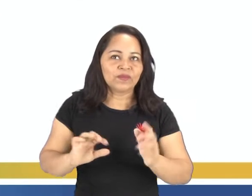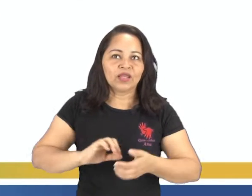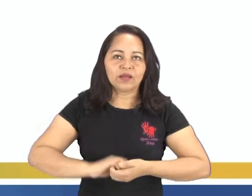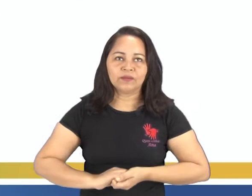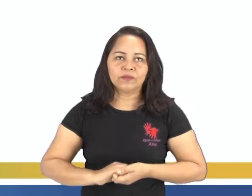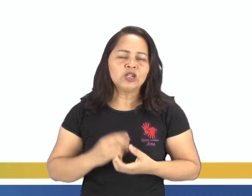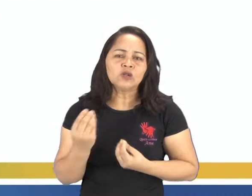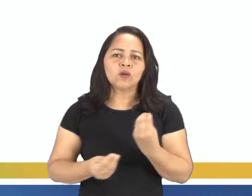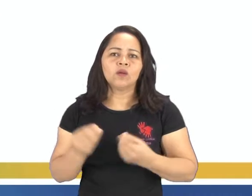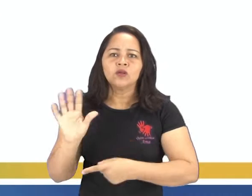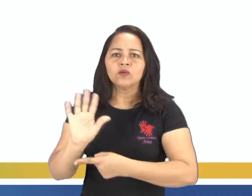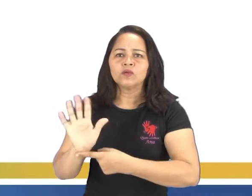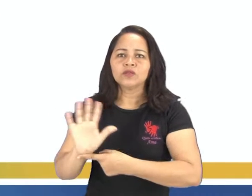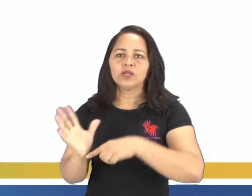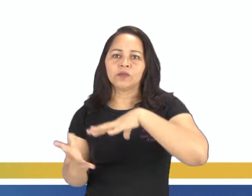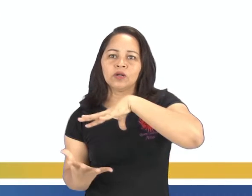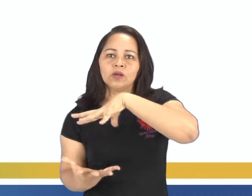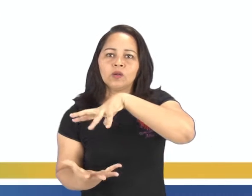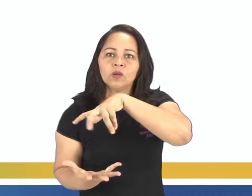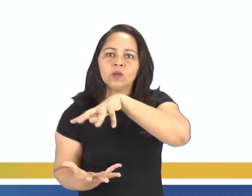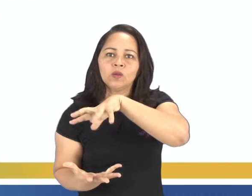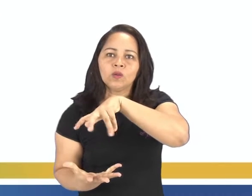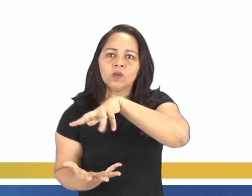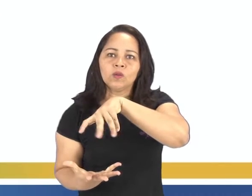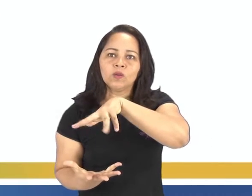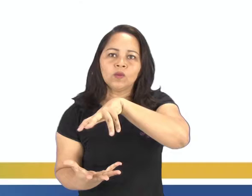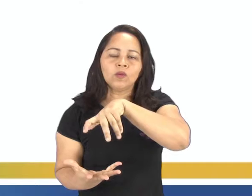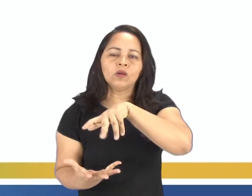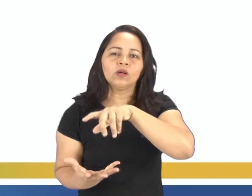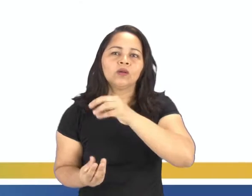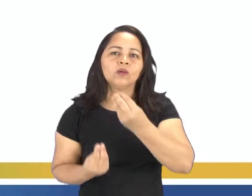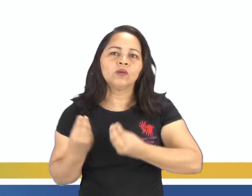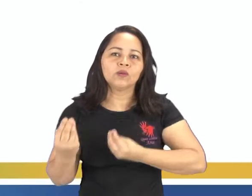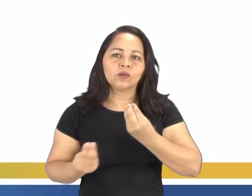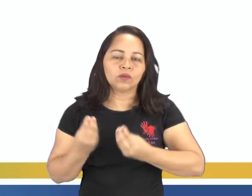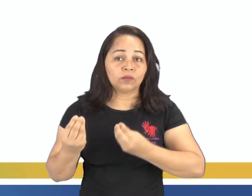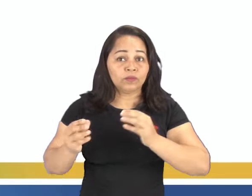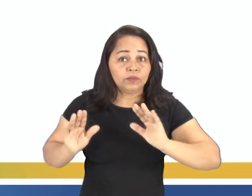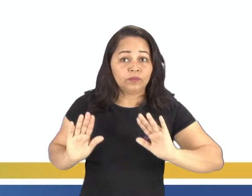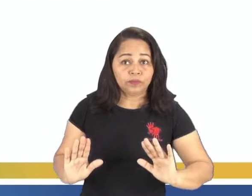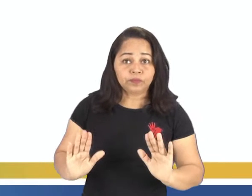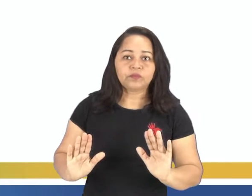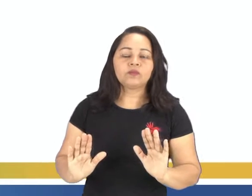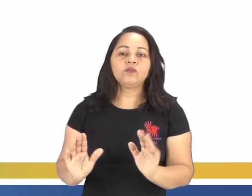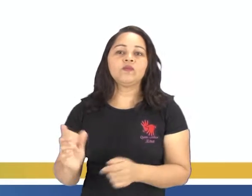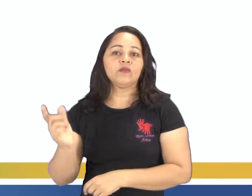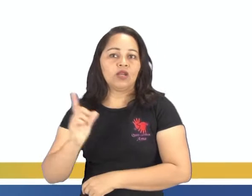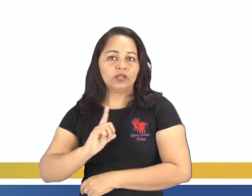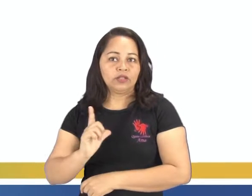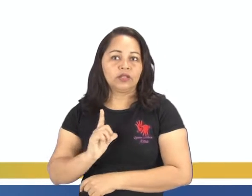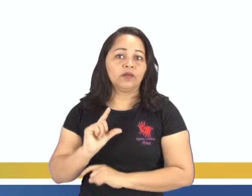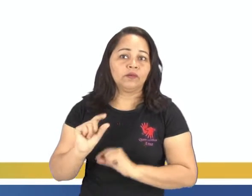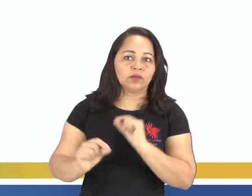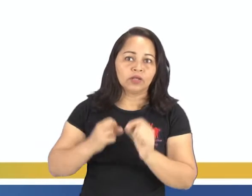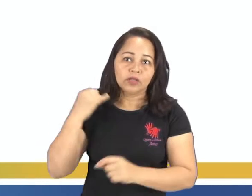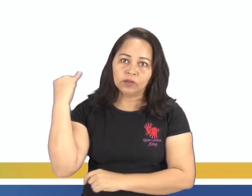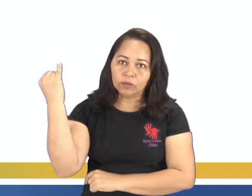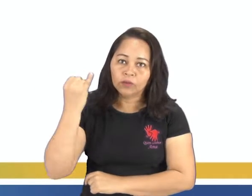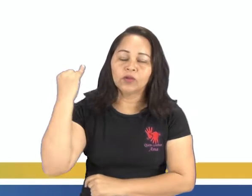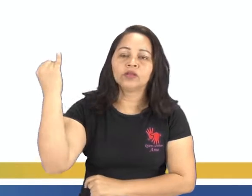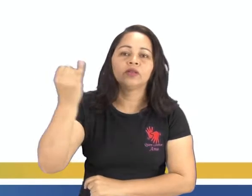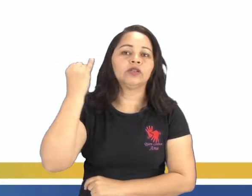o cinema oriental. Acompanha comigo. O cinema oriental, ele vem ganhando espaço pelo